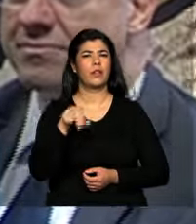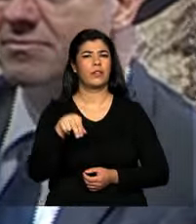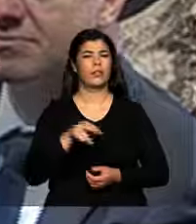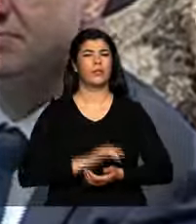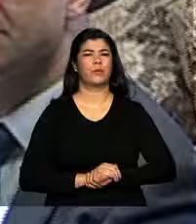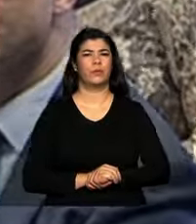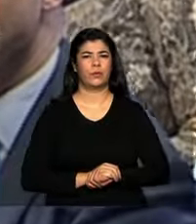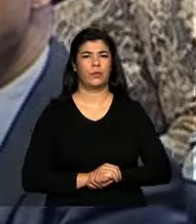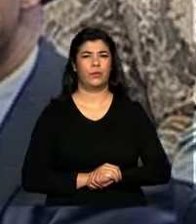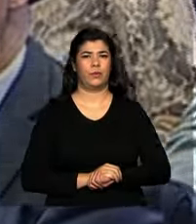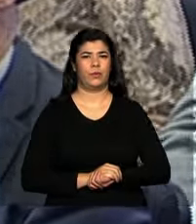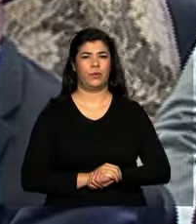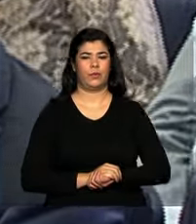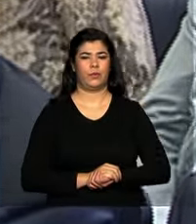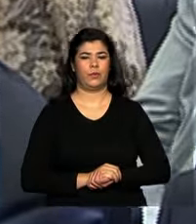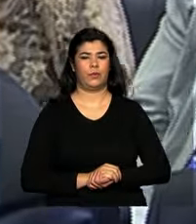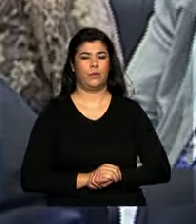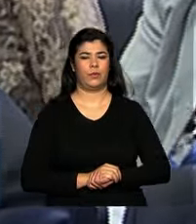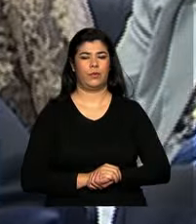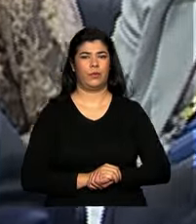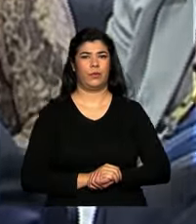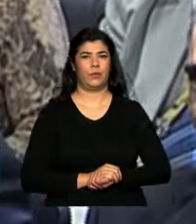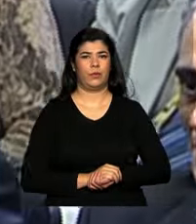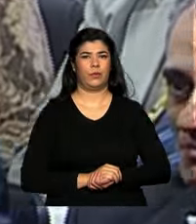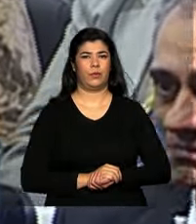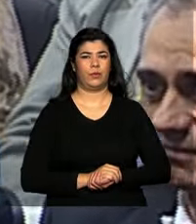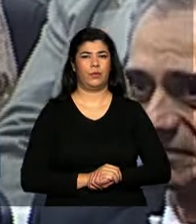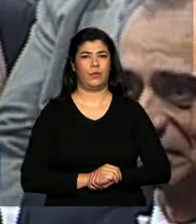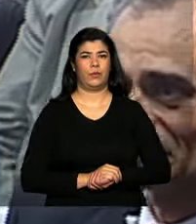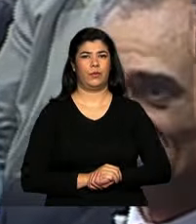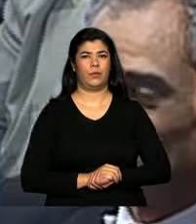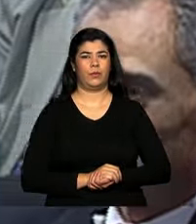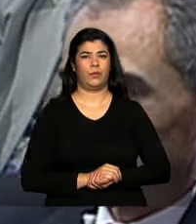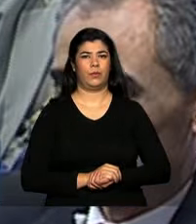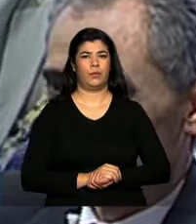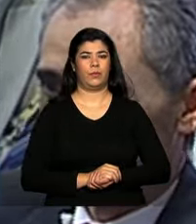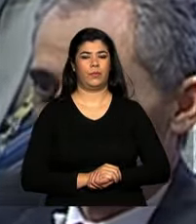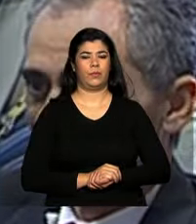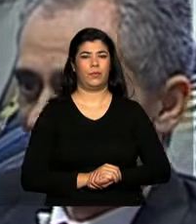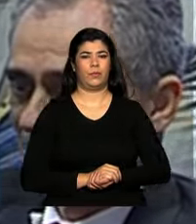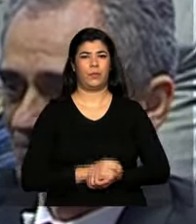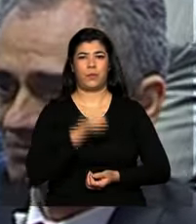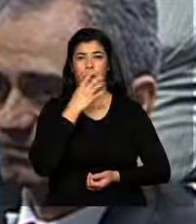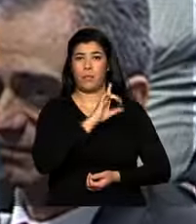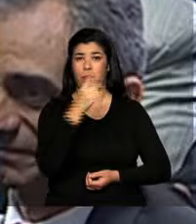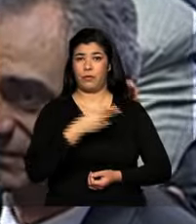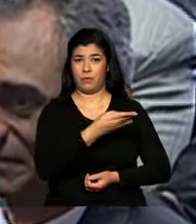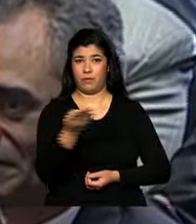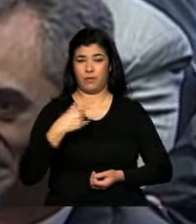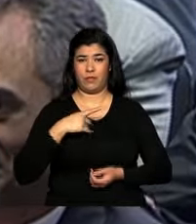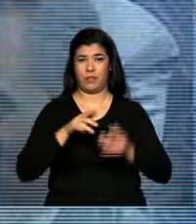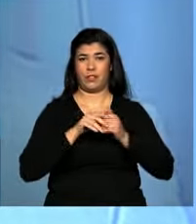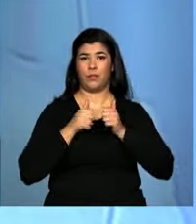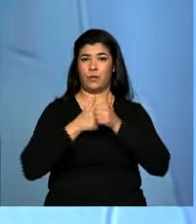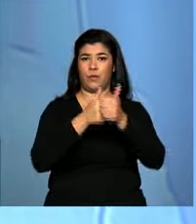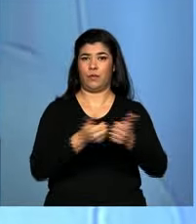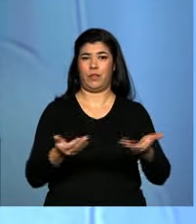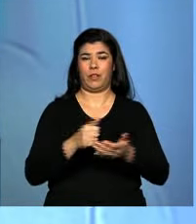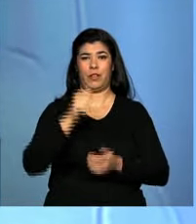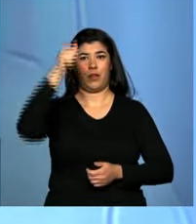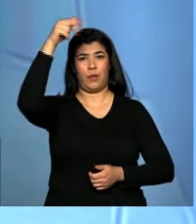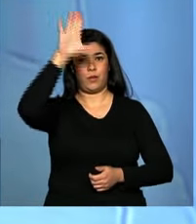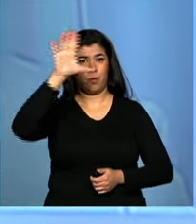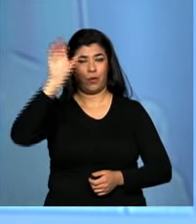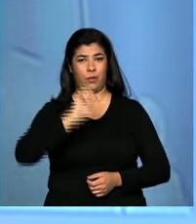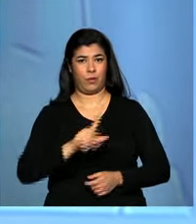Anderson Hartmann, tem novidade por aí? Nós estamos recebendo uma chamada do Rio Grande do Sul. Muito bom dia a todos que nos acompanham, então, de norte a sul do Brasil, aqui pelas